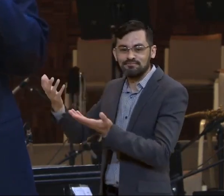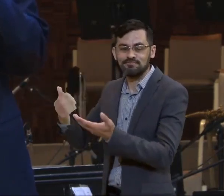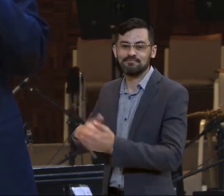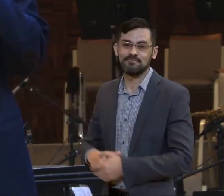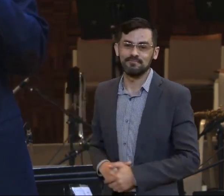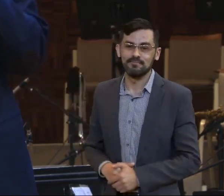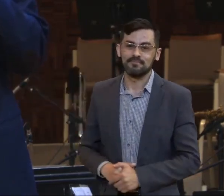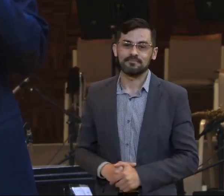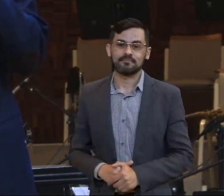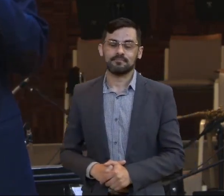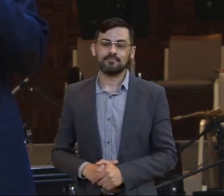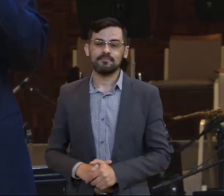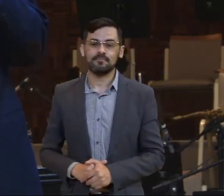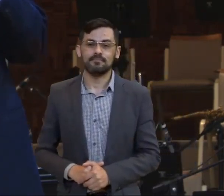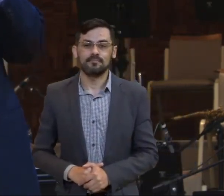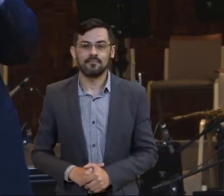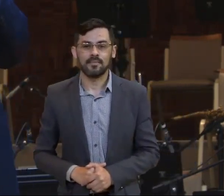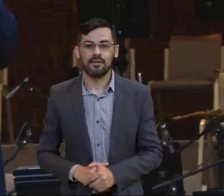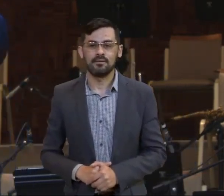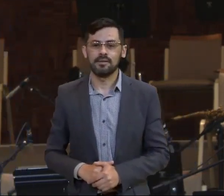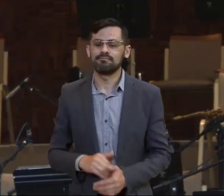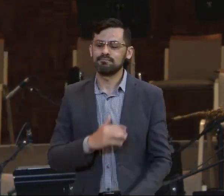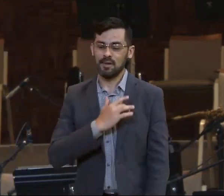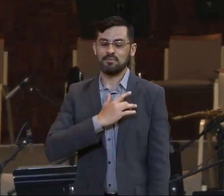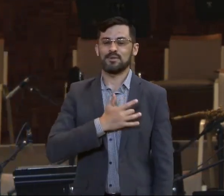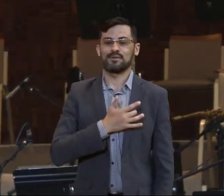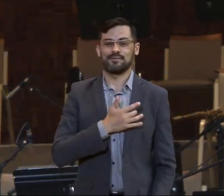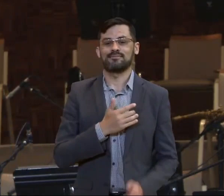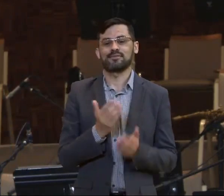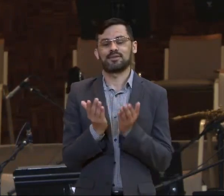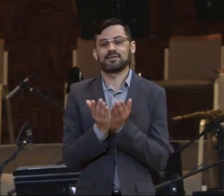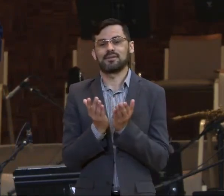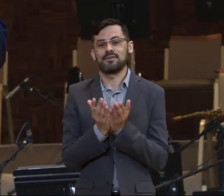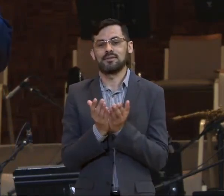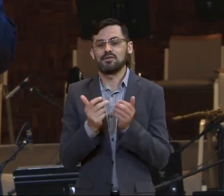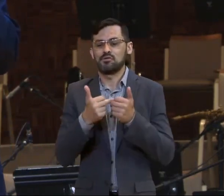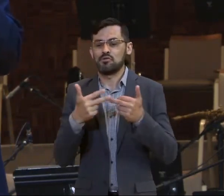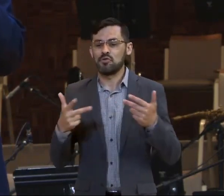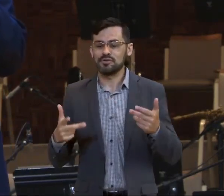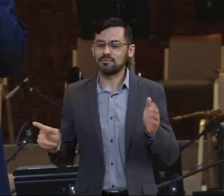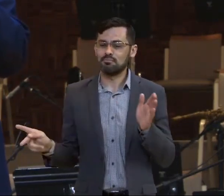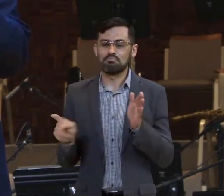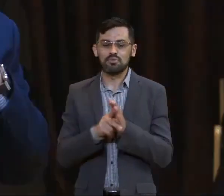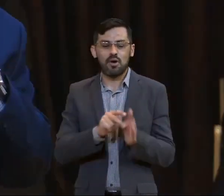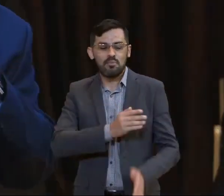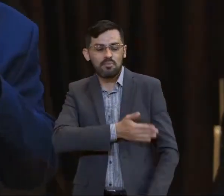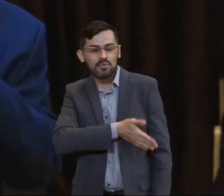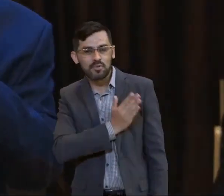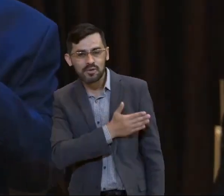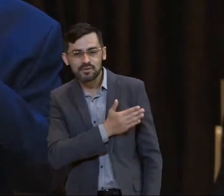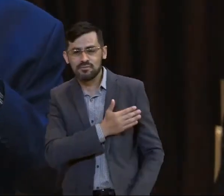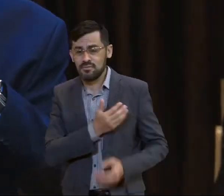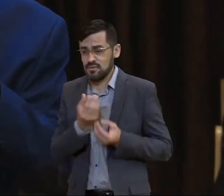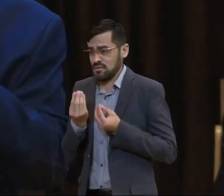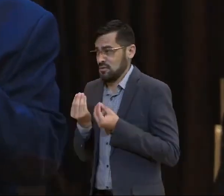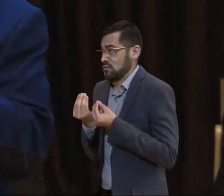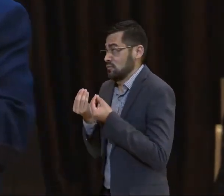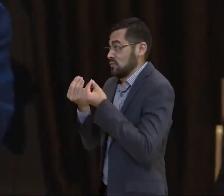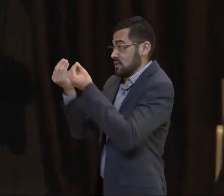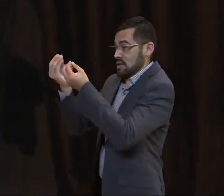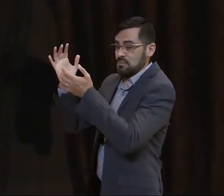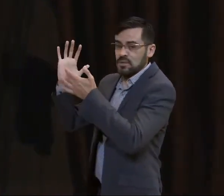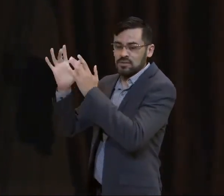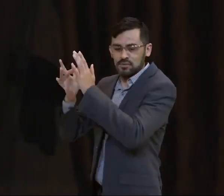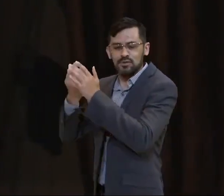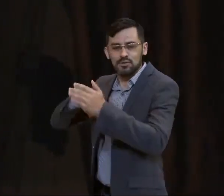Senhor. Isso é piedade cristã, algo que sai do coração e diz: vou dar para Jesus isso. E a